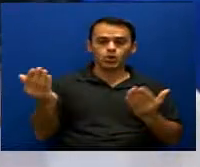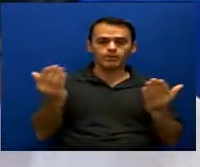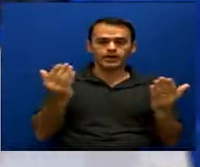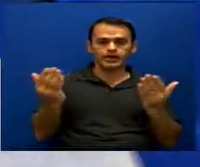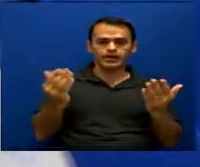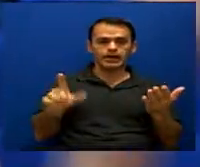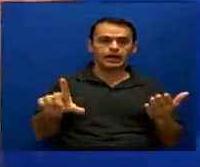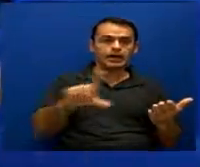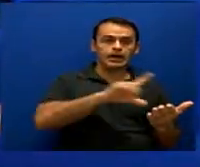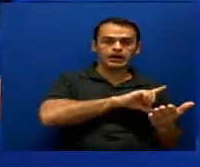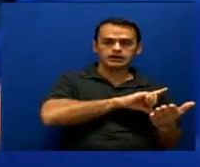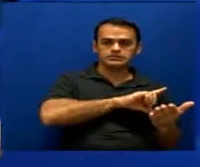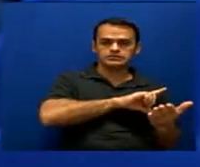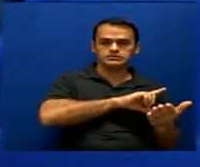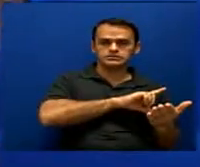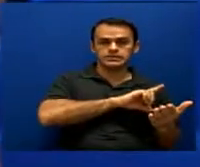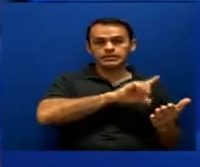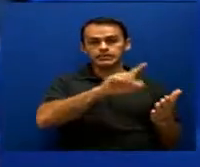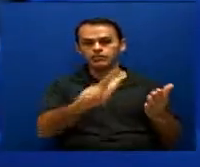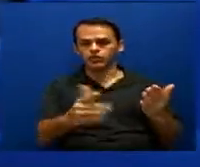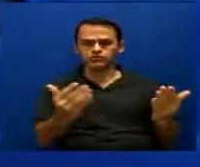como o que conseguiu